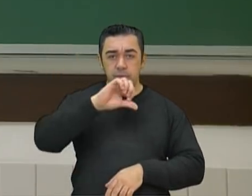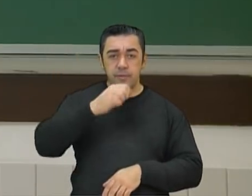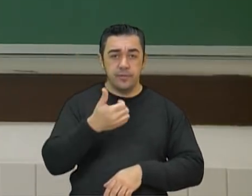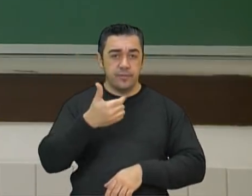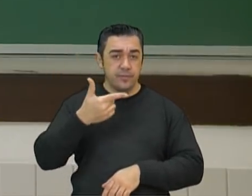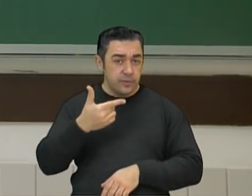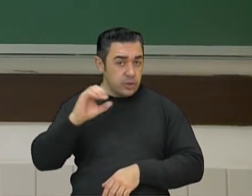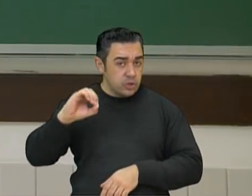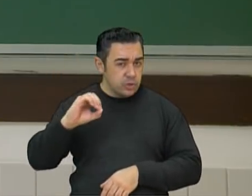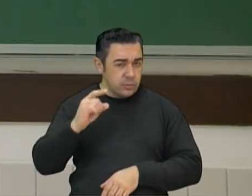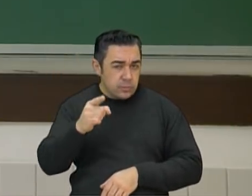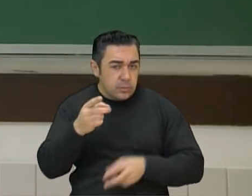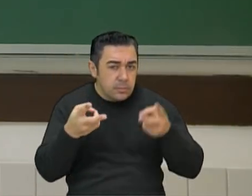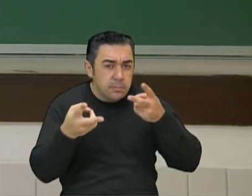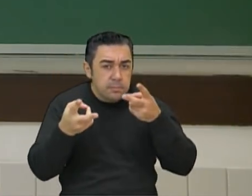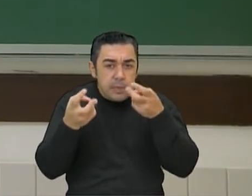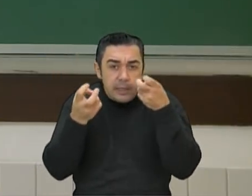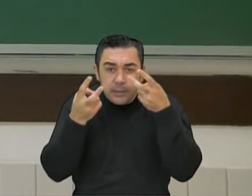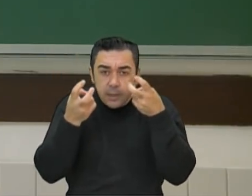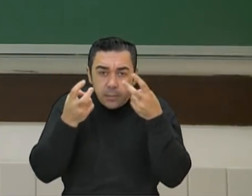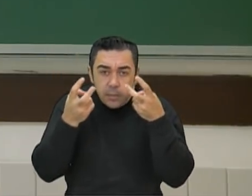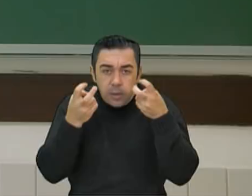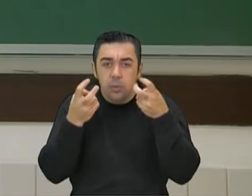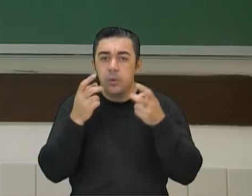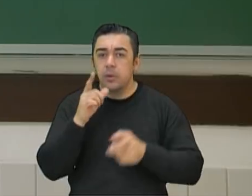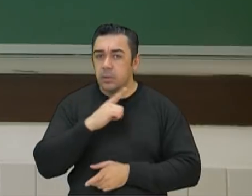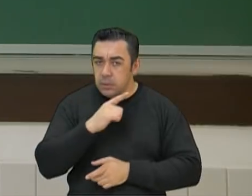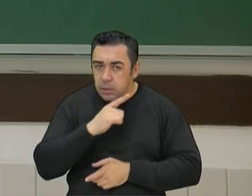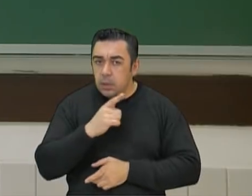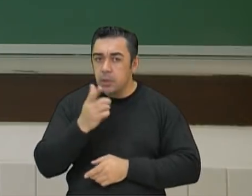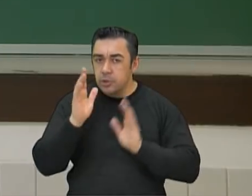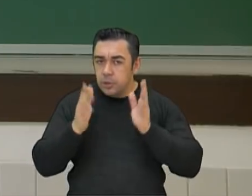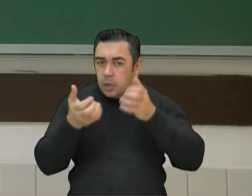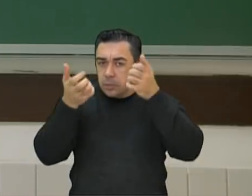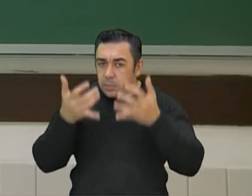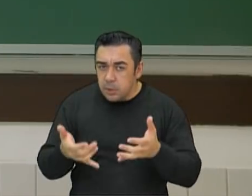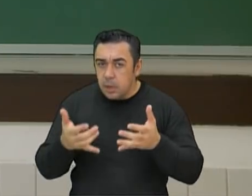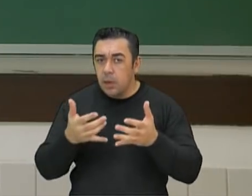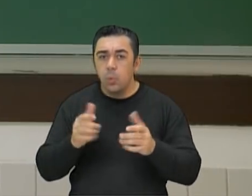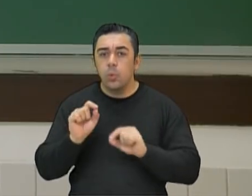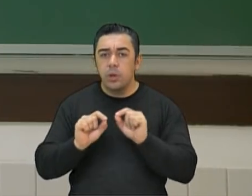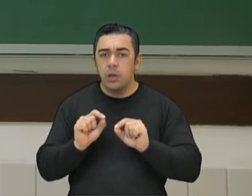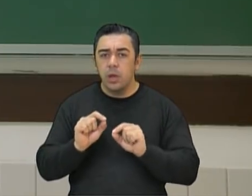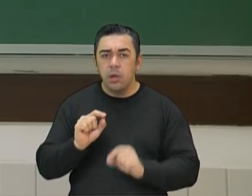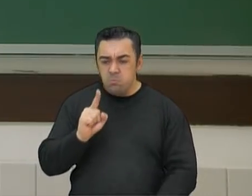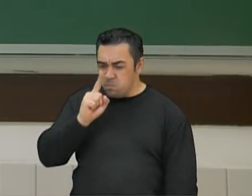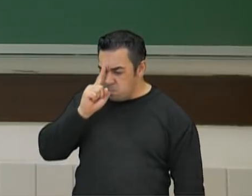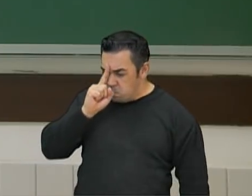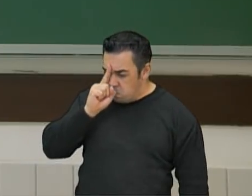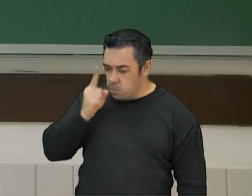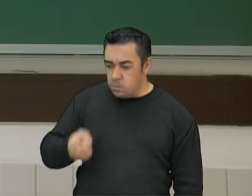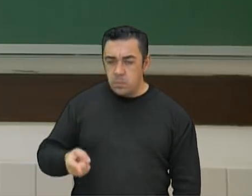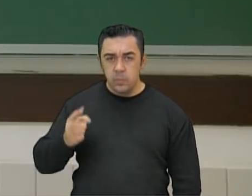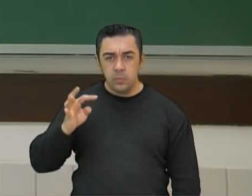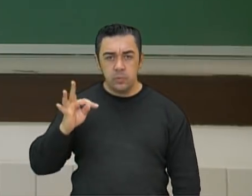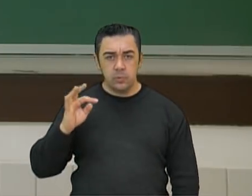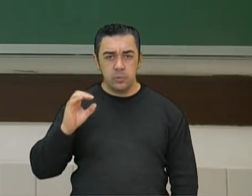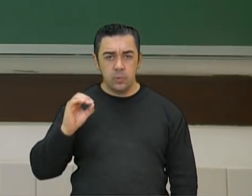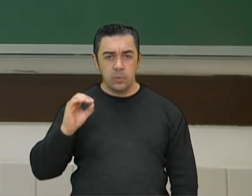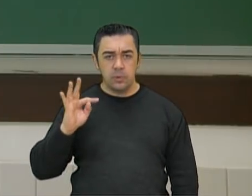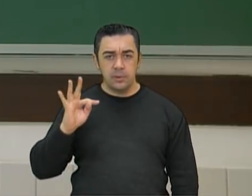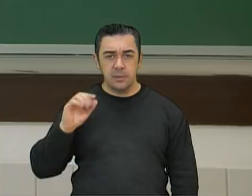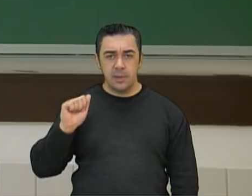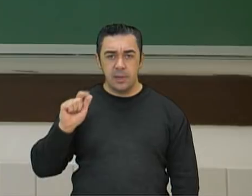Você conseguiu verificar alguns aspectos aí do que a gente falou de totalitarismo na última aula?